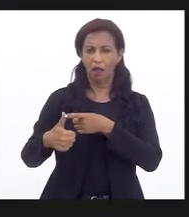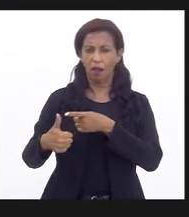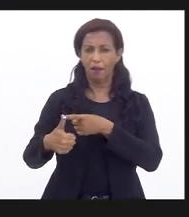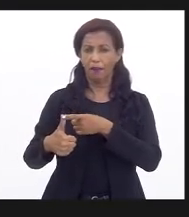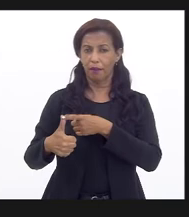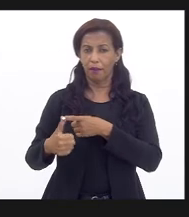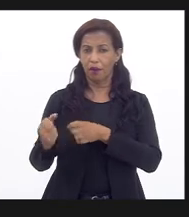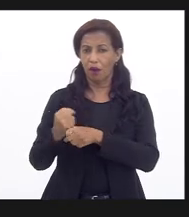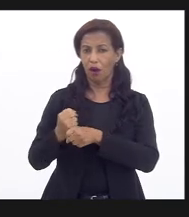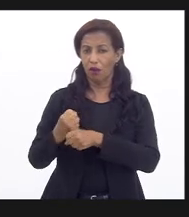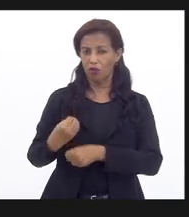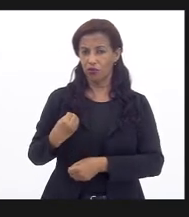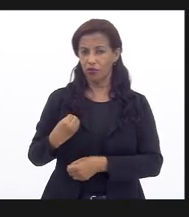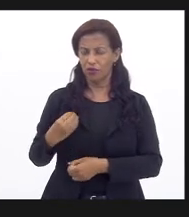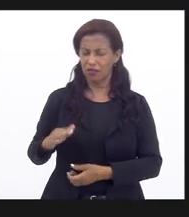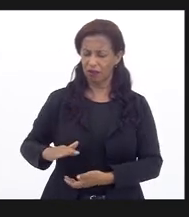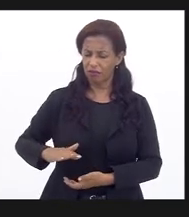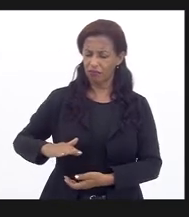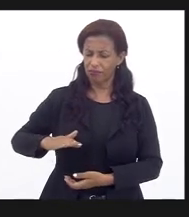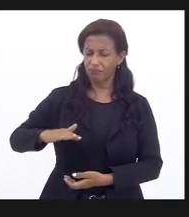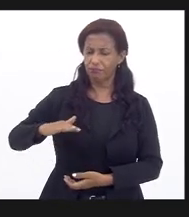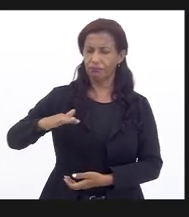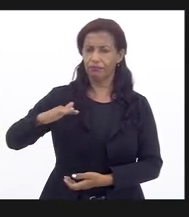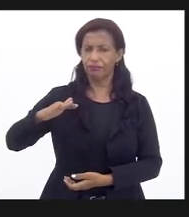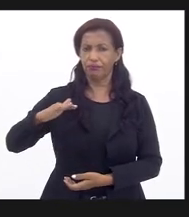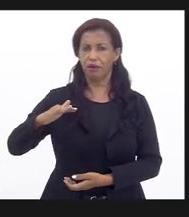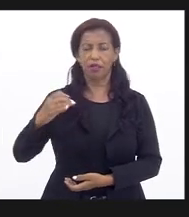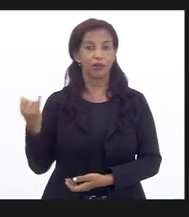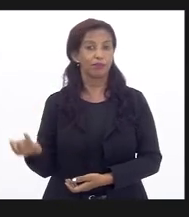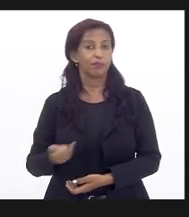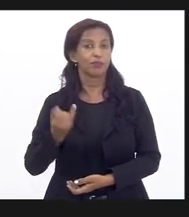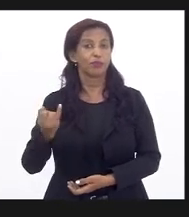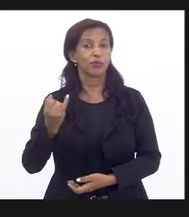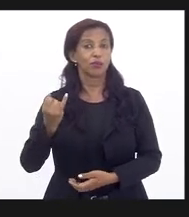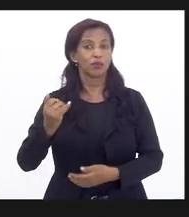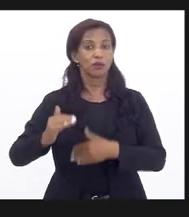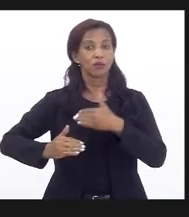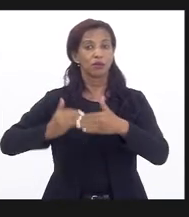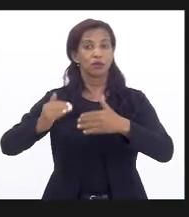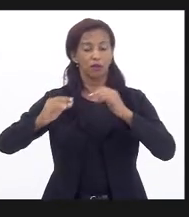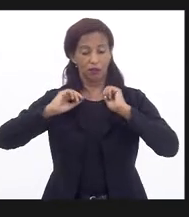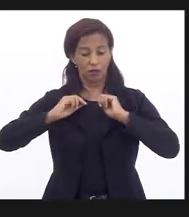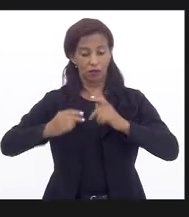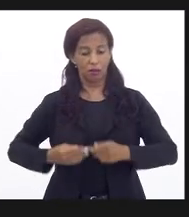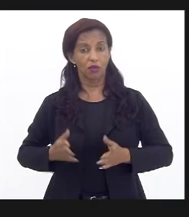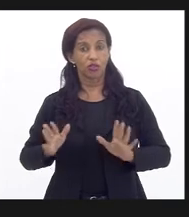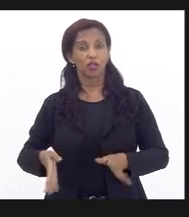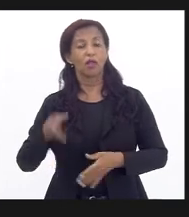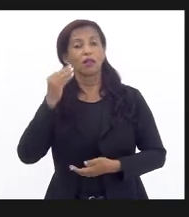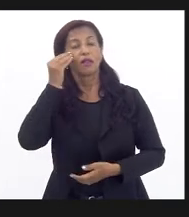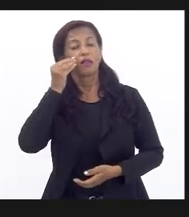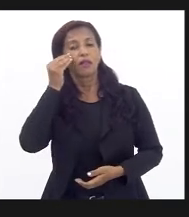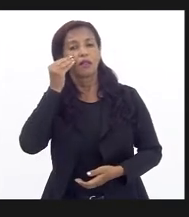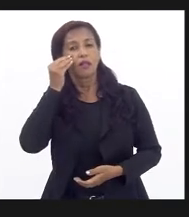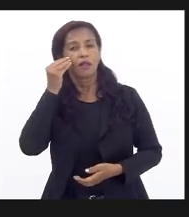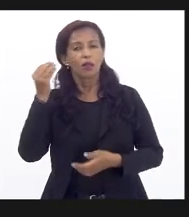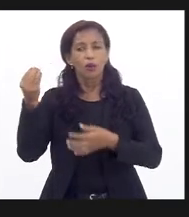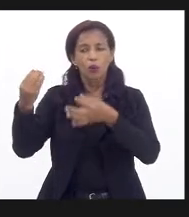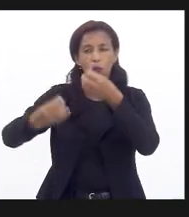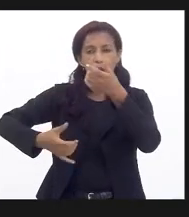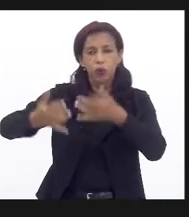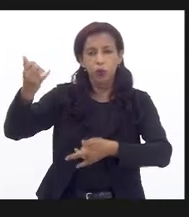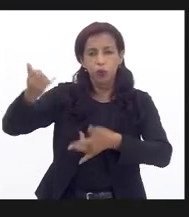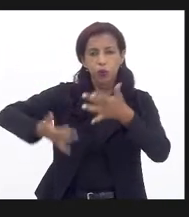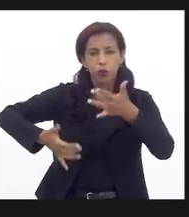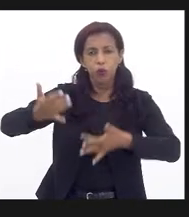são essenciais para o desenvolvimento do ser humano, já que as primeiras experiências perfilam a